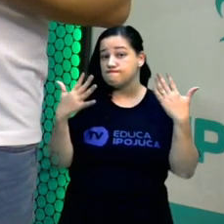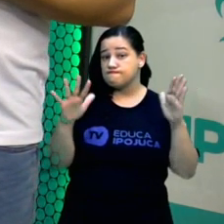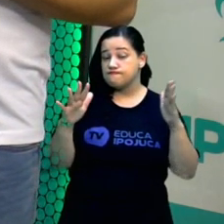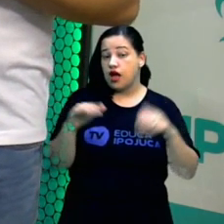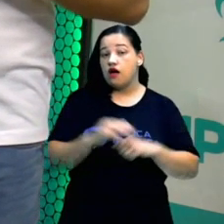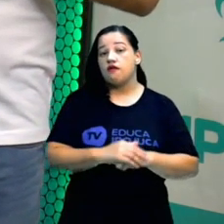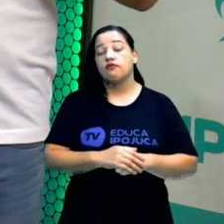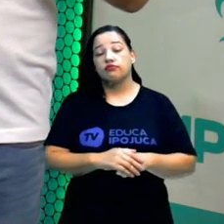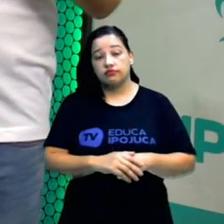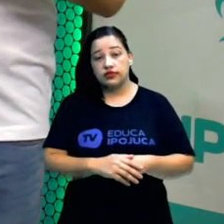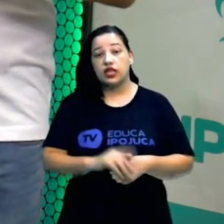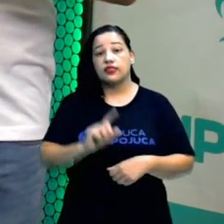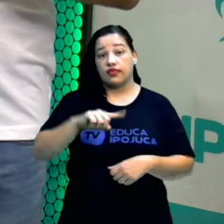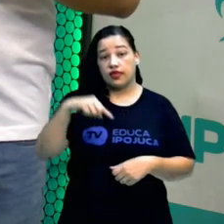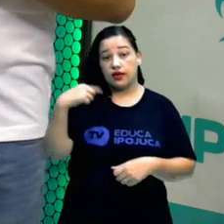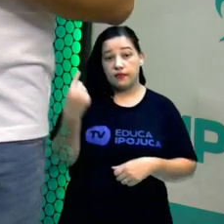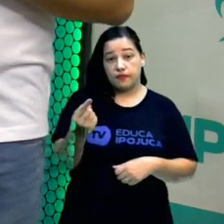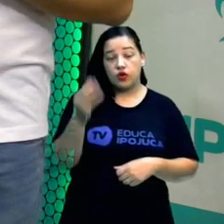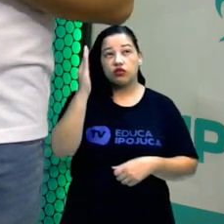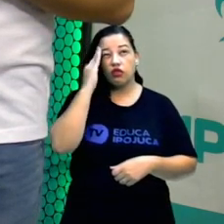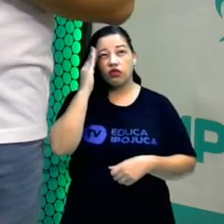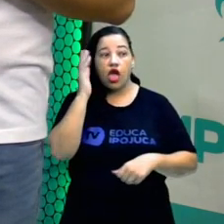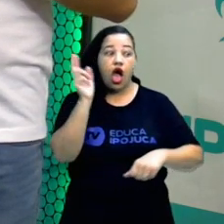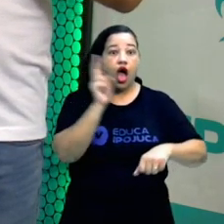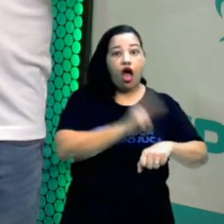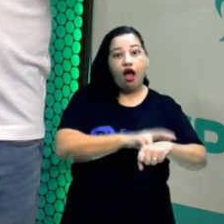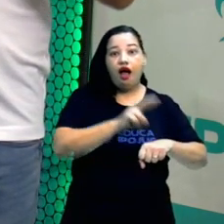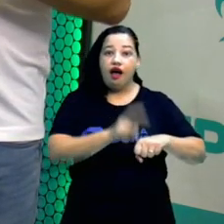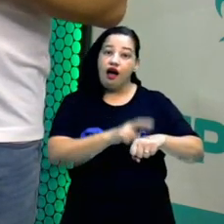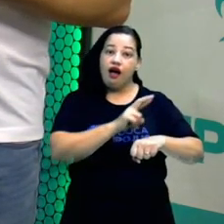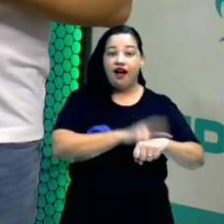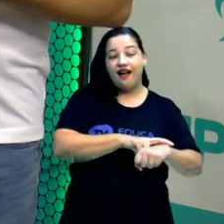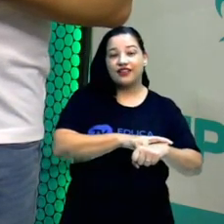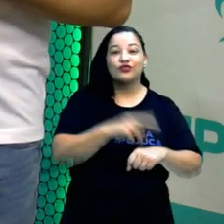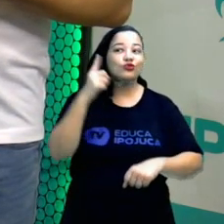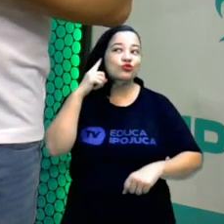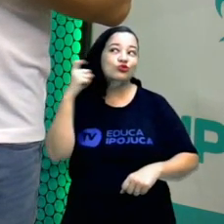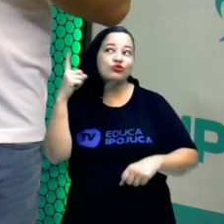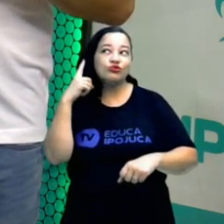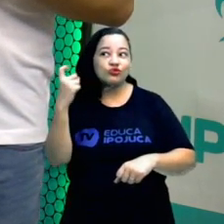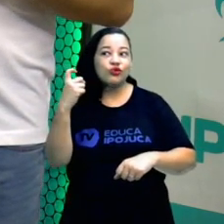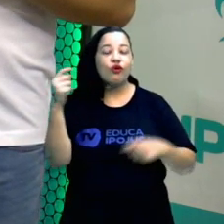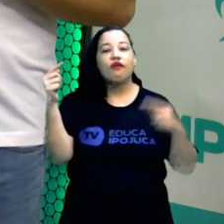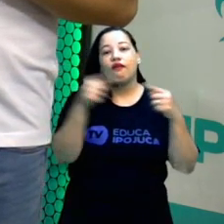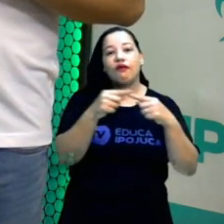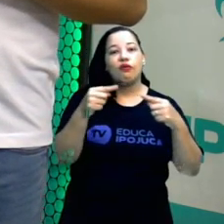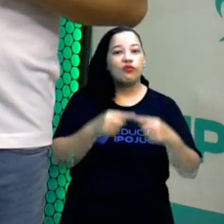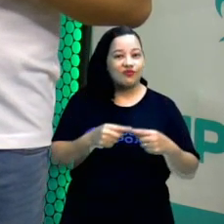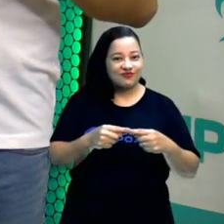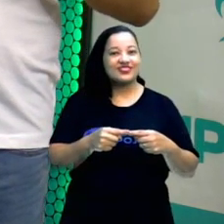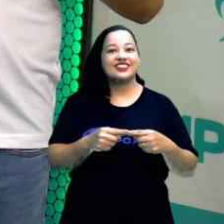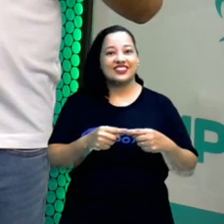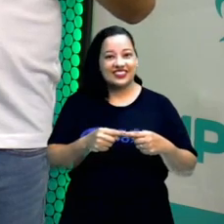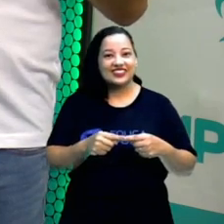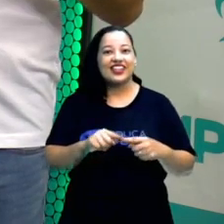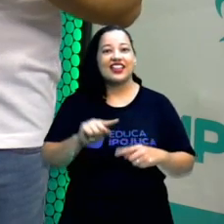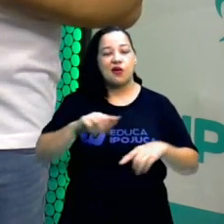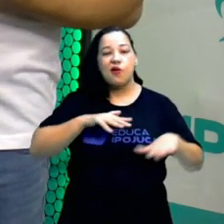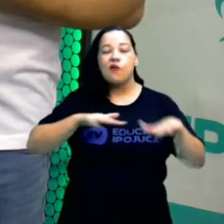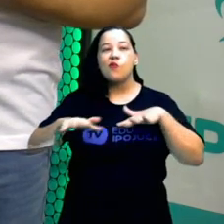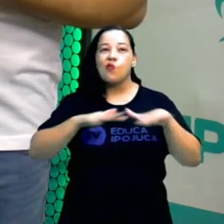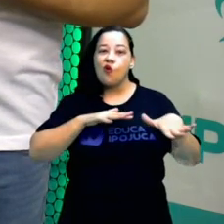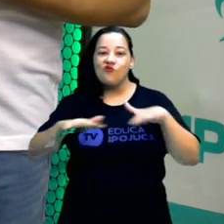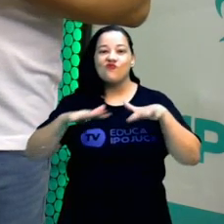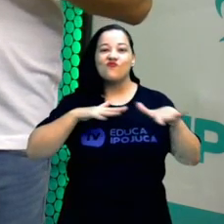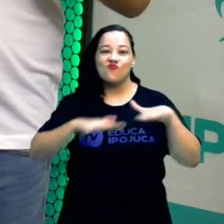até conseguirem descobrirem os ritmos e os sons, transformando assim nos